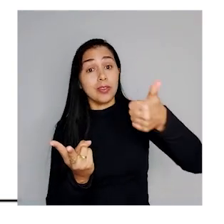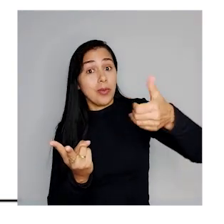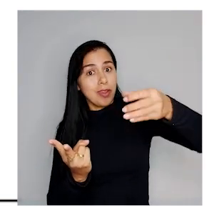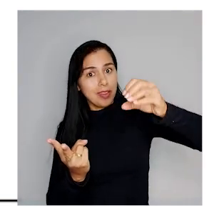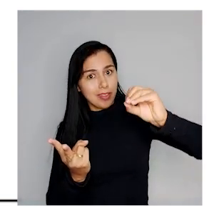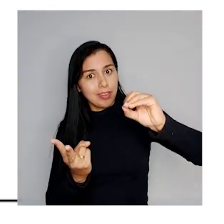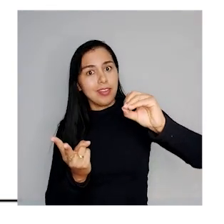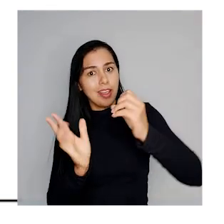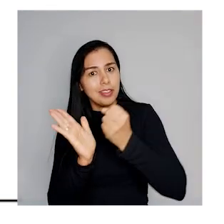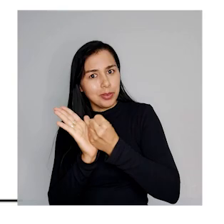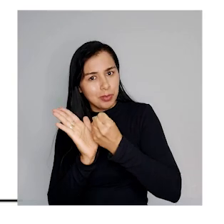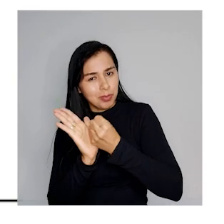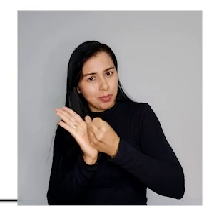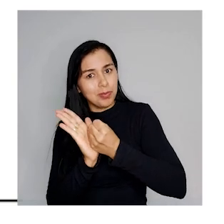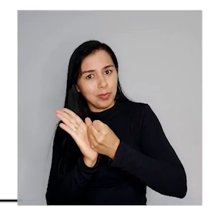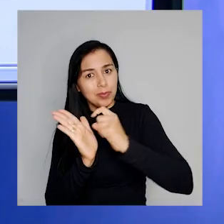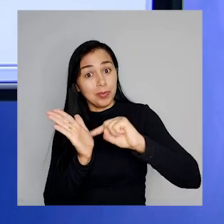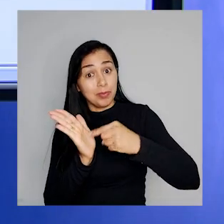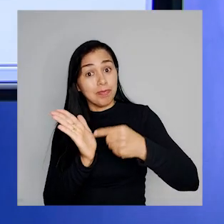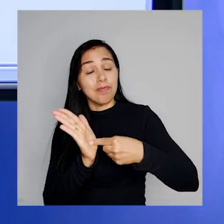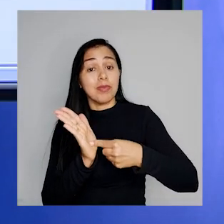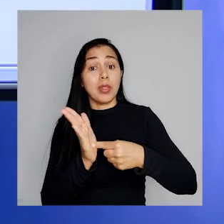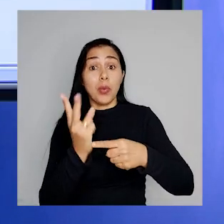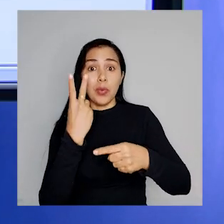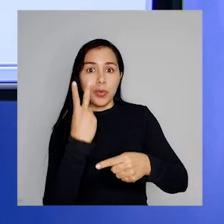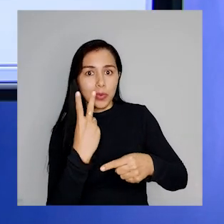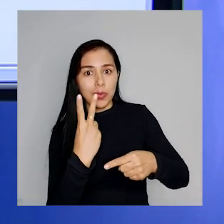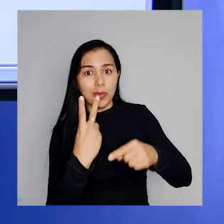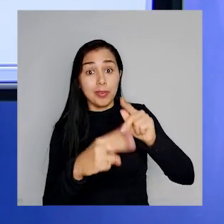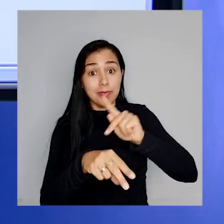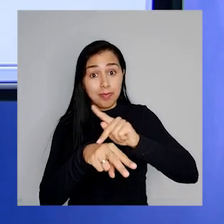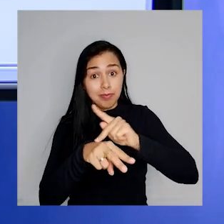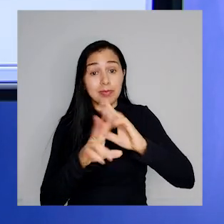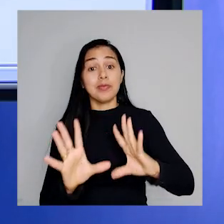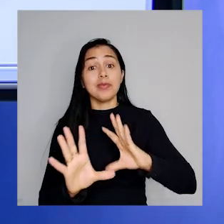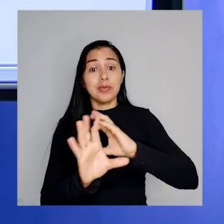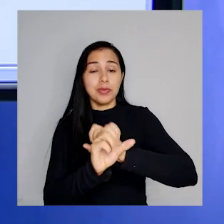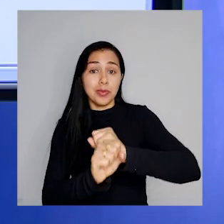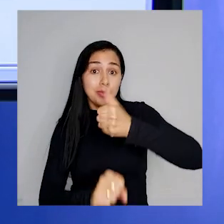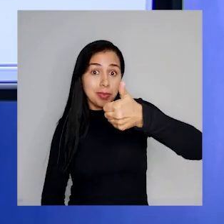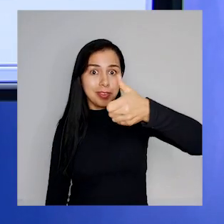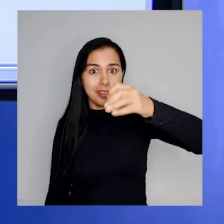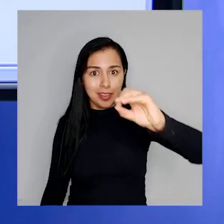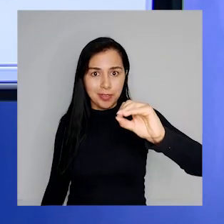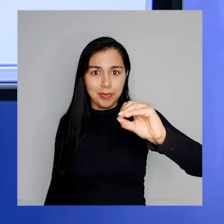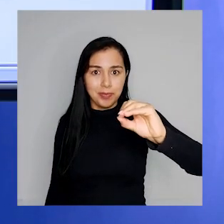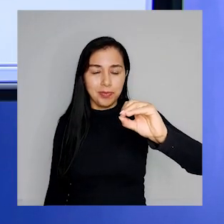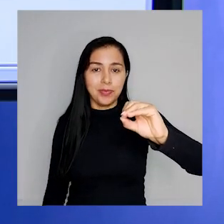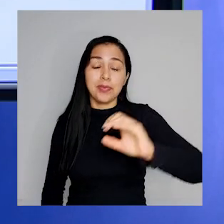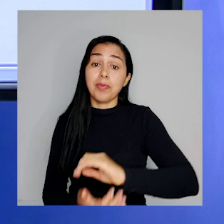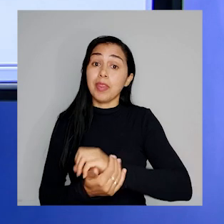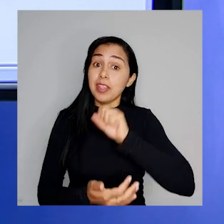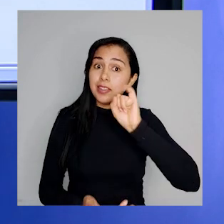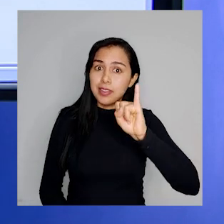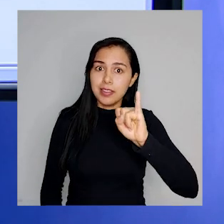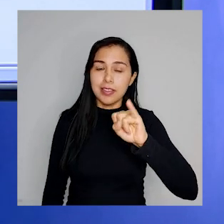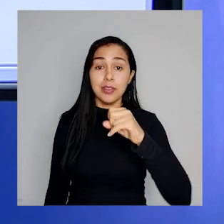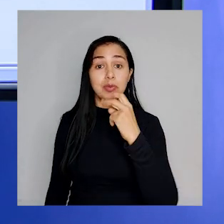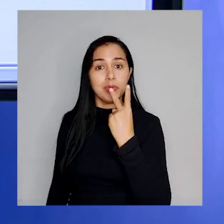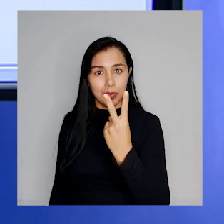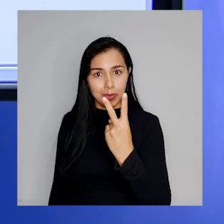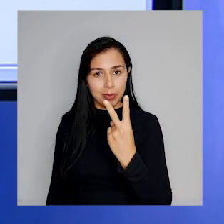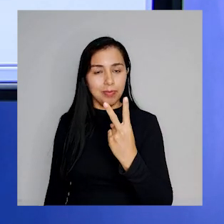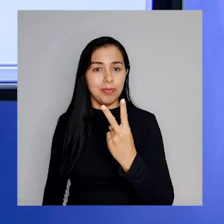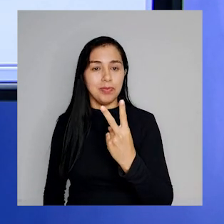ao derrubar 2 pinos pretos. Quer dizer que 2 pinos pretos é correspondente a 10 pontos. Então,